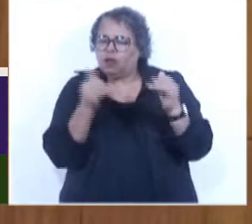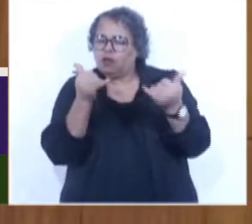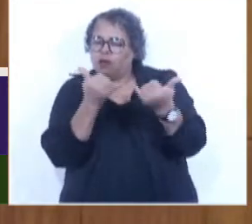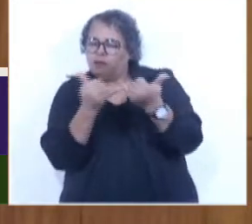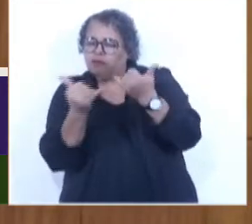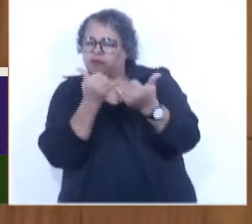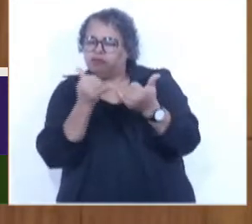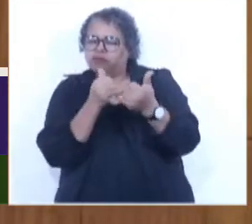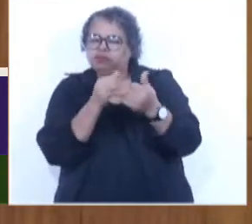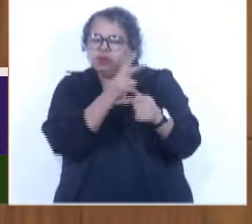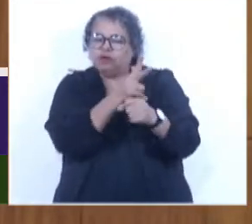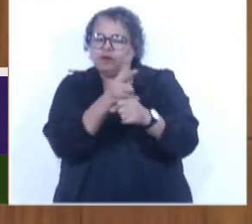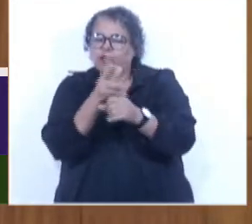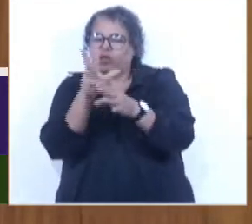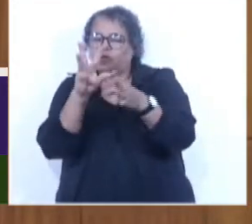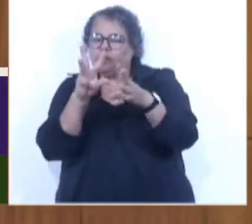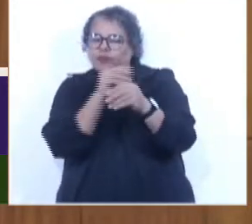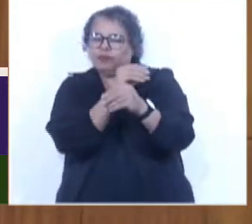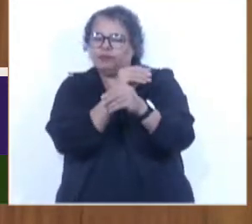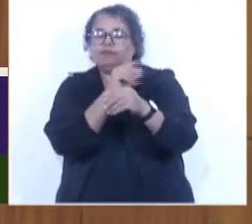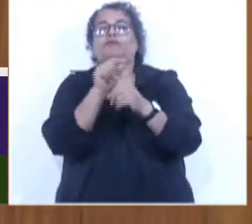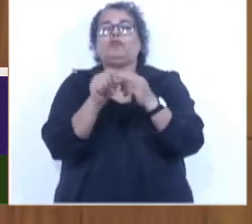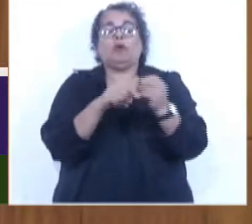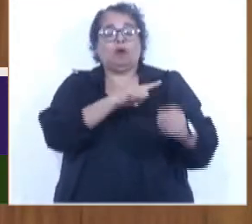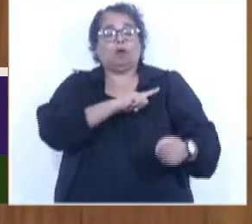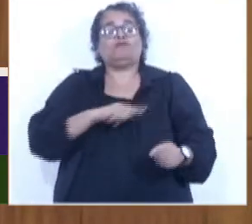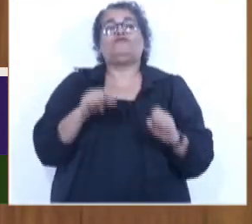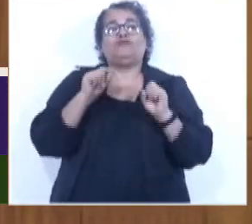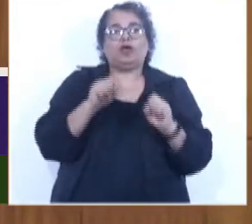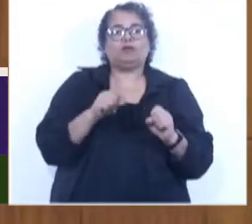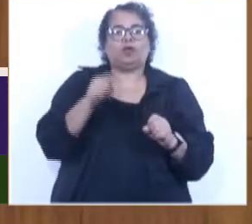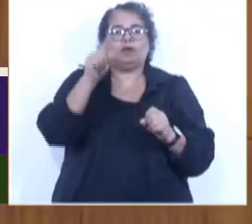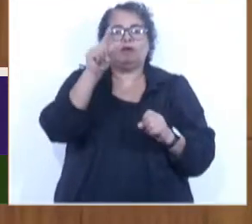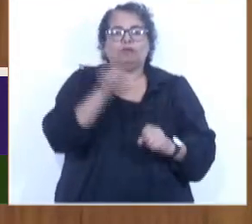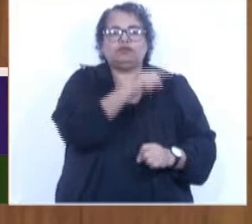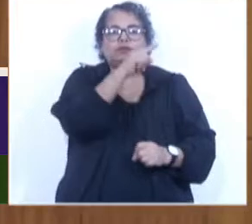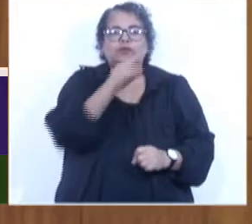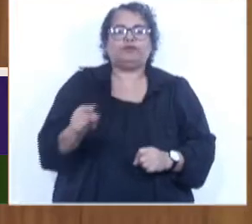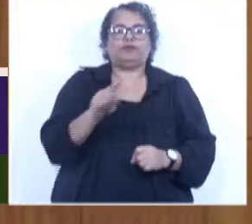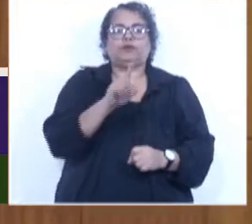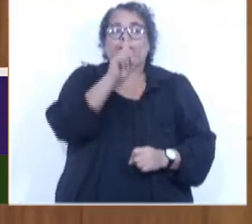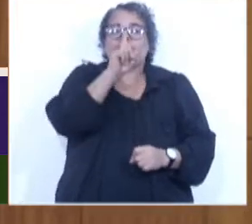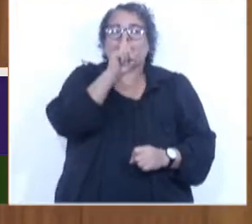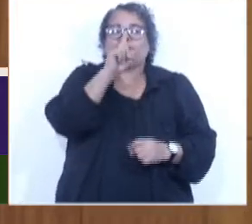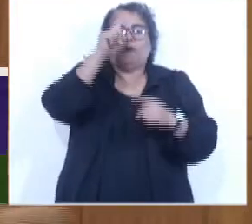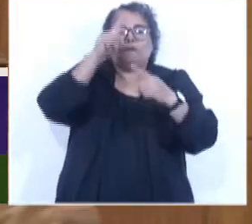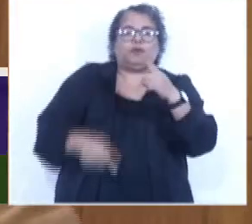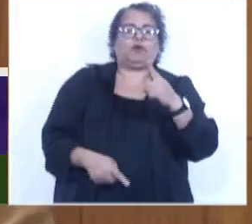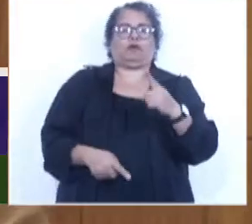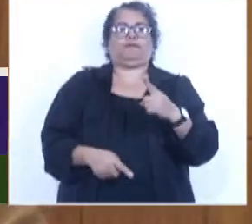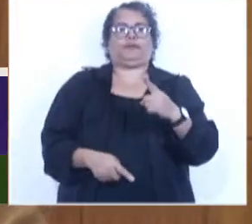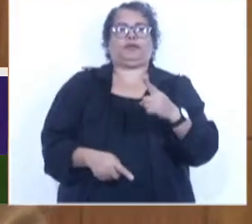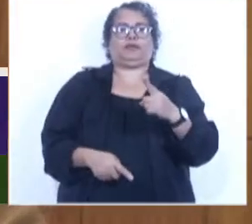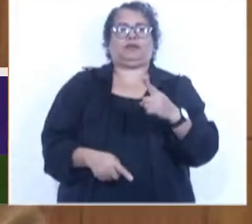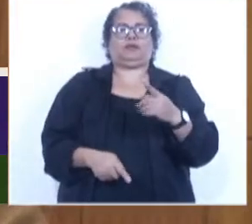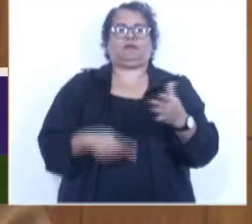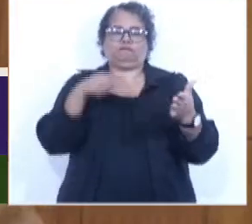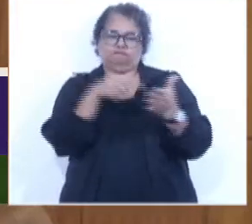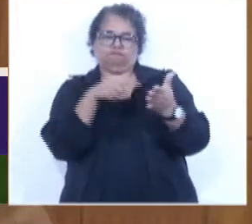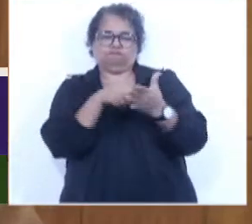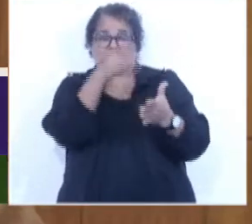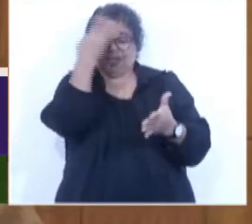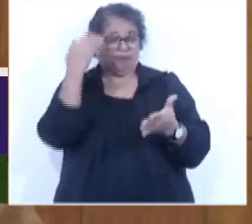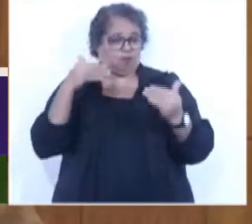apagados o governo que tem buscado censurar proibir coibir aquele se posicionam contra Aids